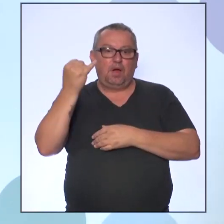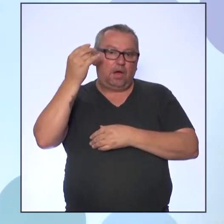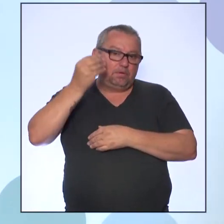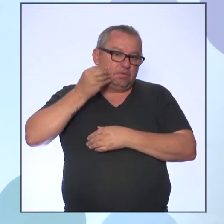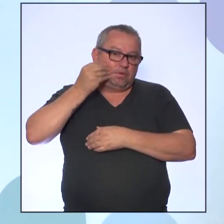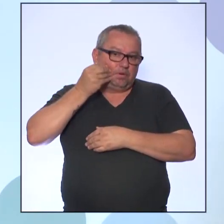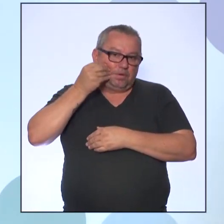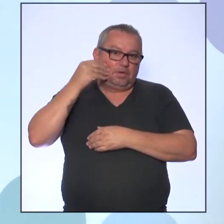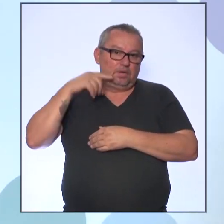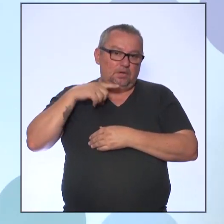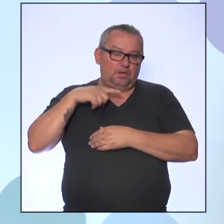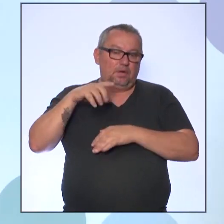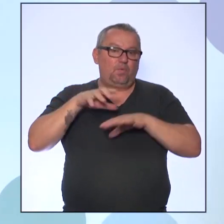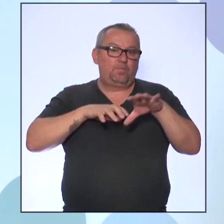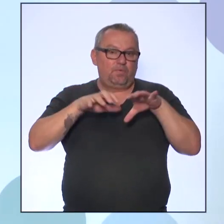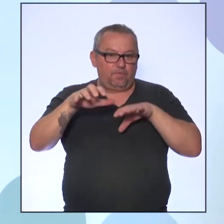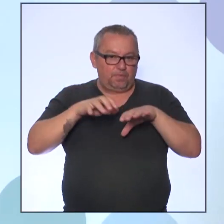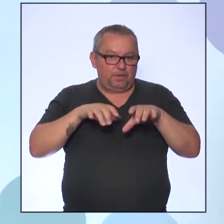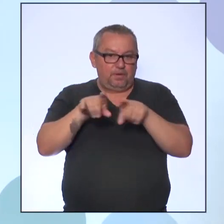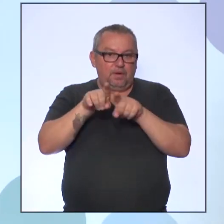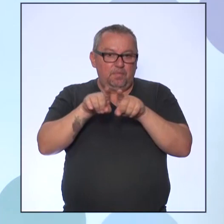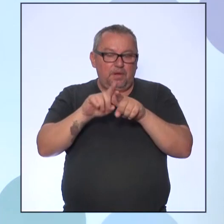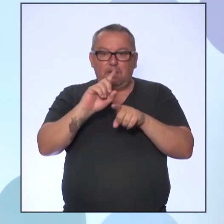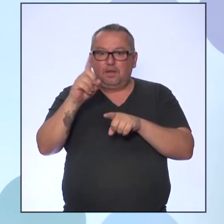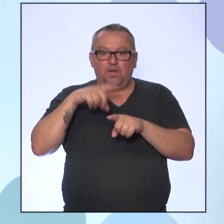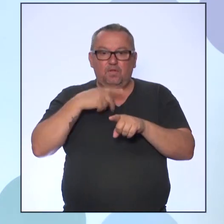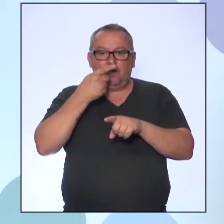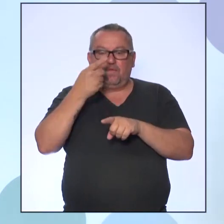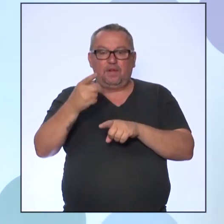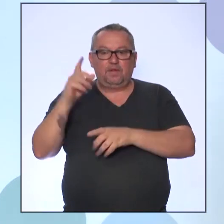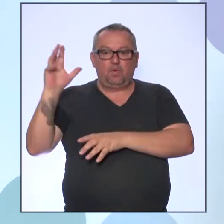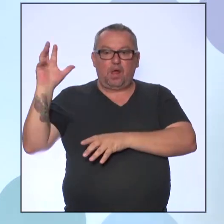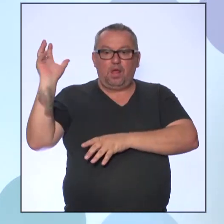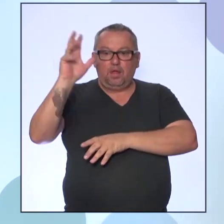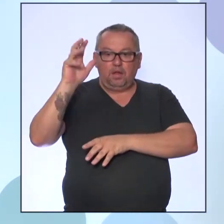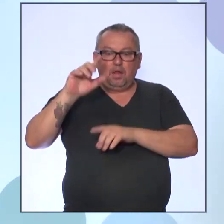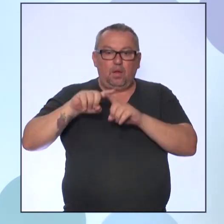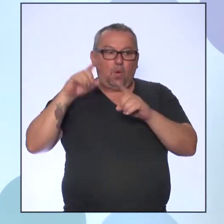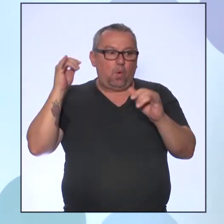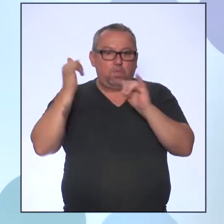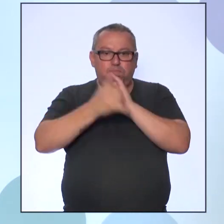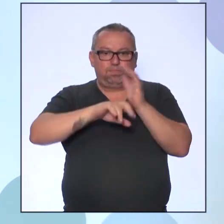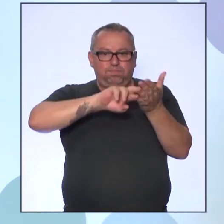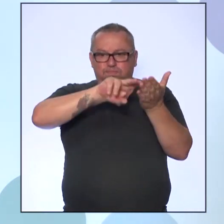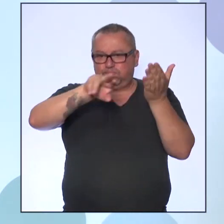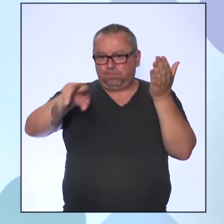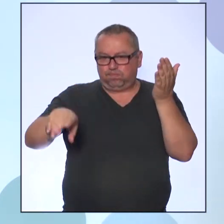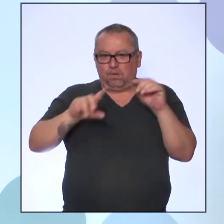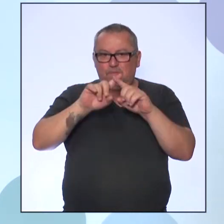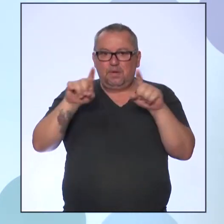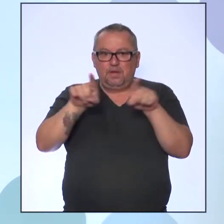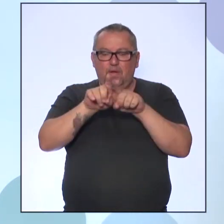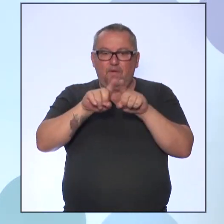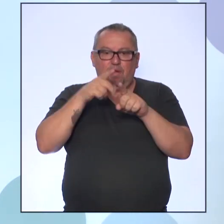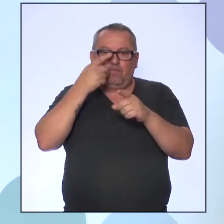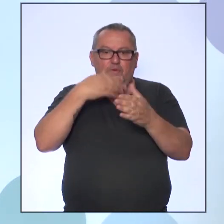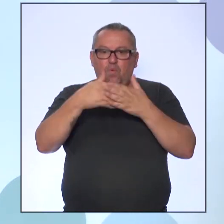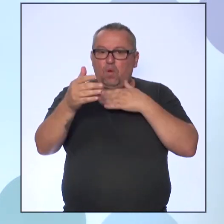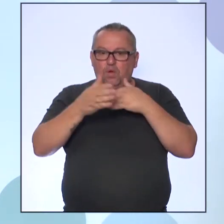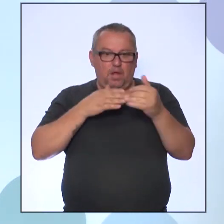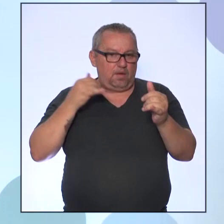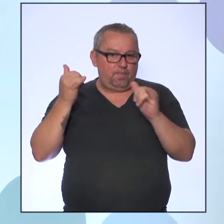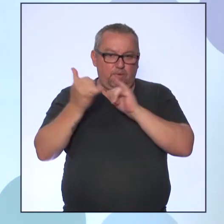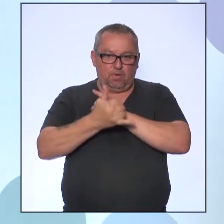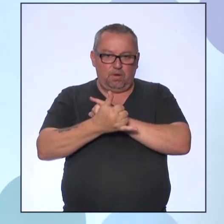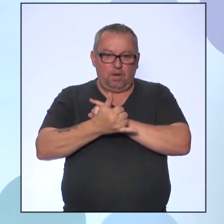que você tem em relação aos movimentos, né? E isso não só se tratando do handball ou do atletismo que a gente está falando hoje, se tratando de qualquer esporte,